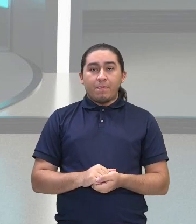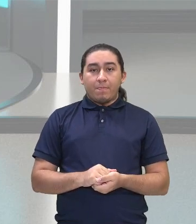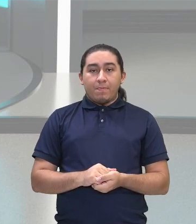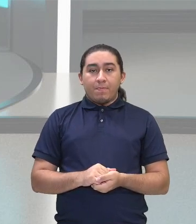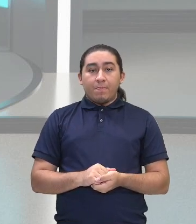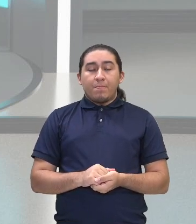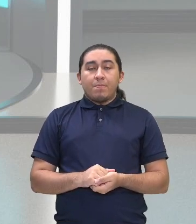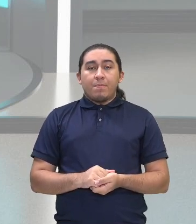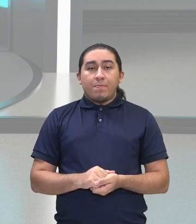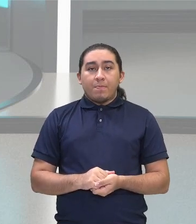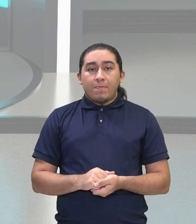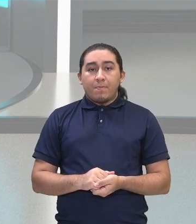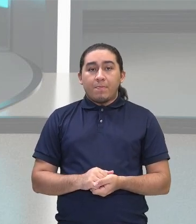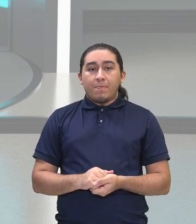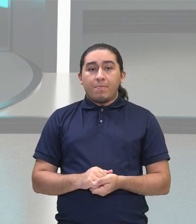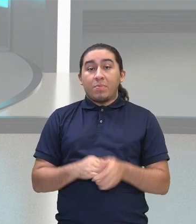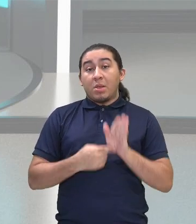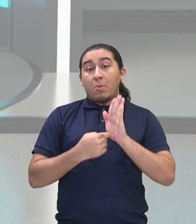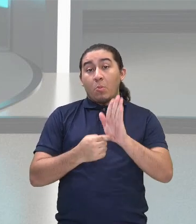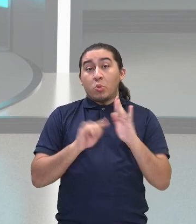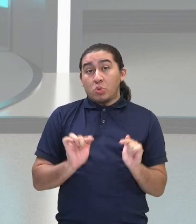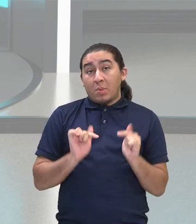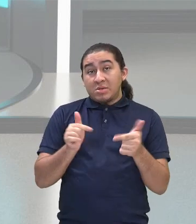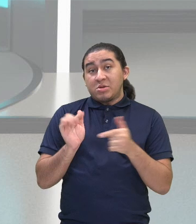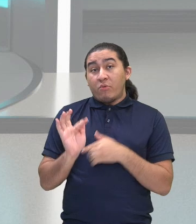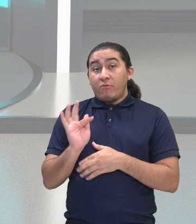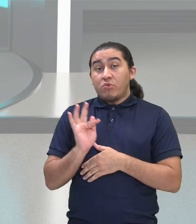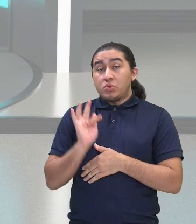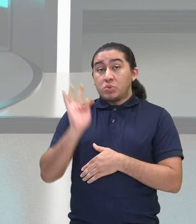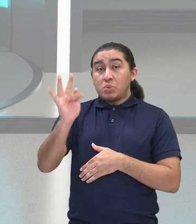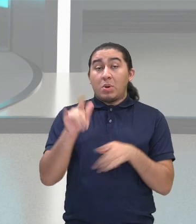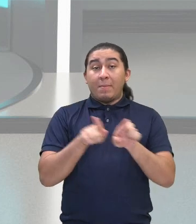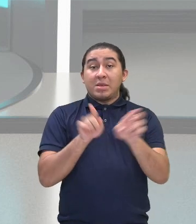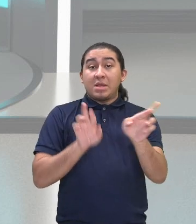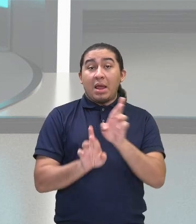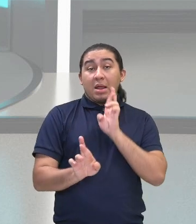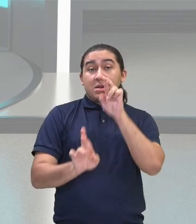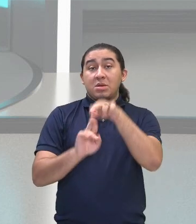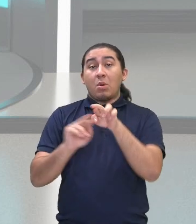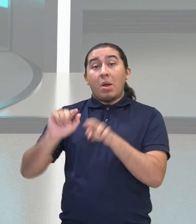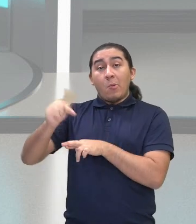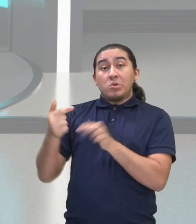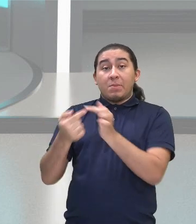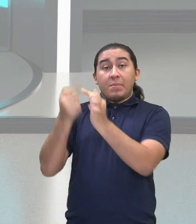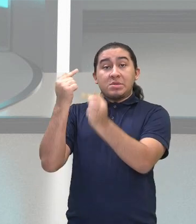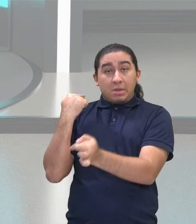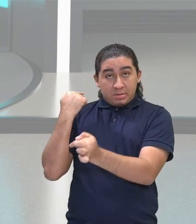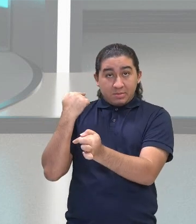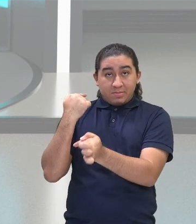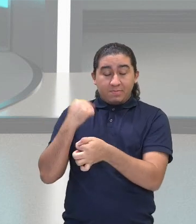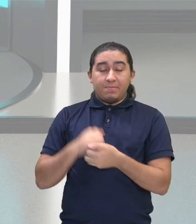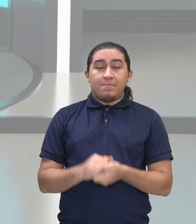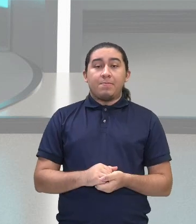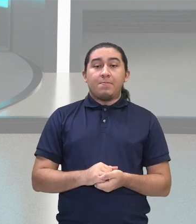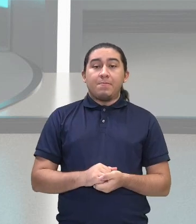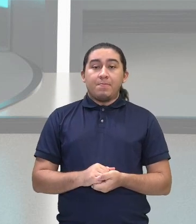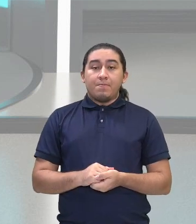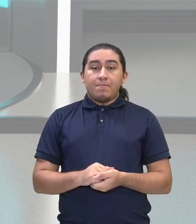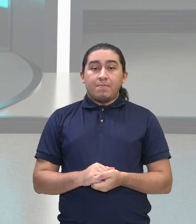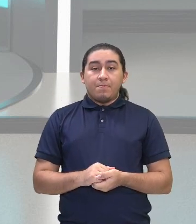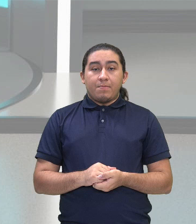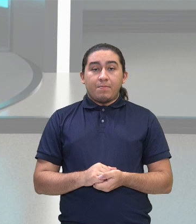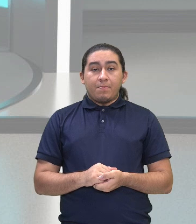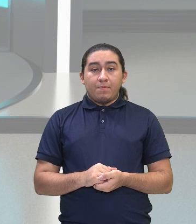vai expressar uma ação futura em relação a outra concluída. Então, eu posso